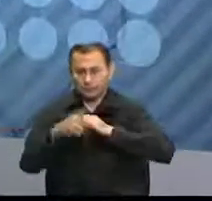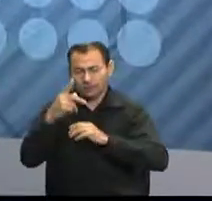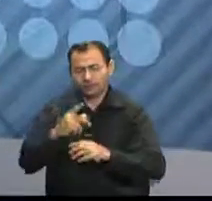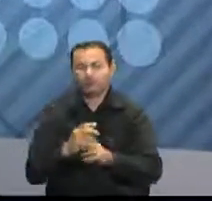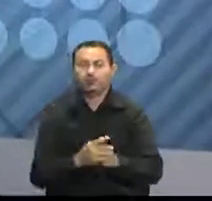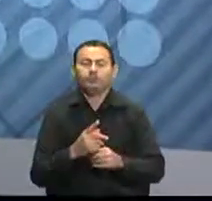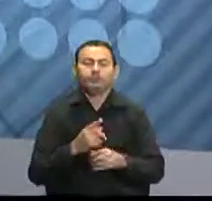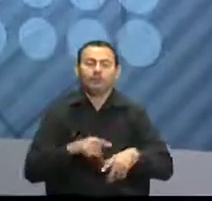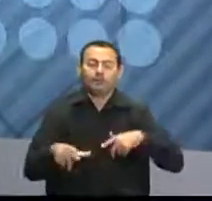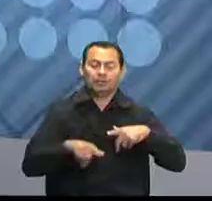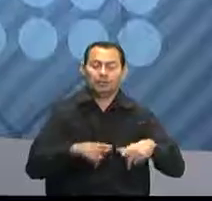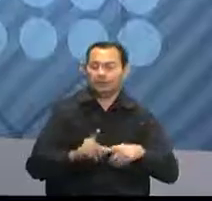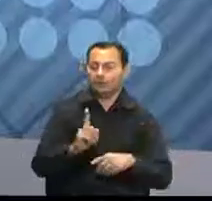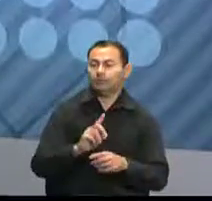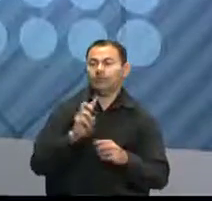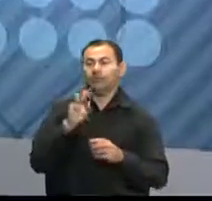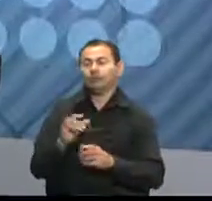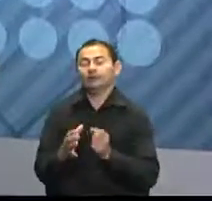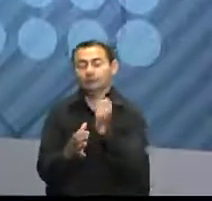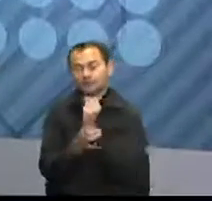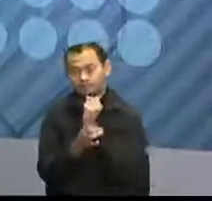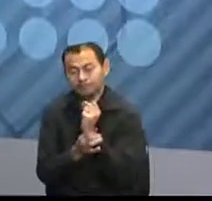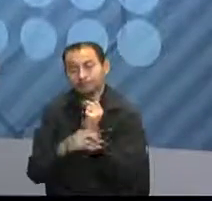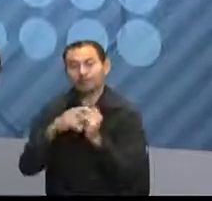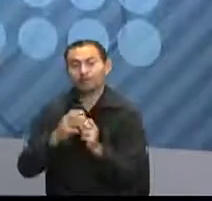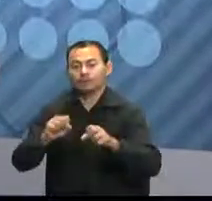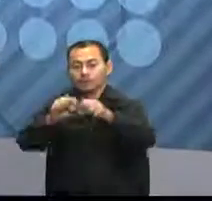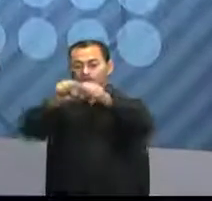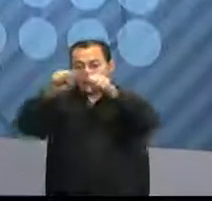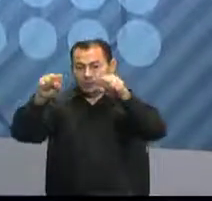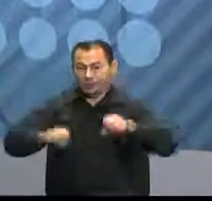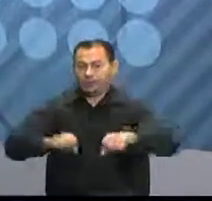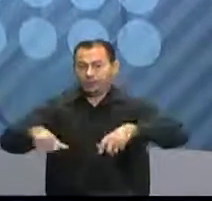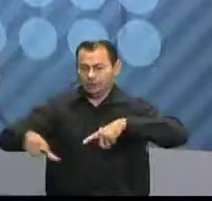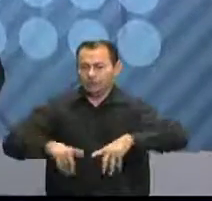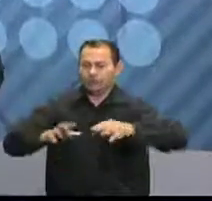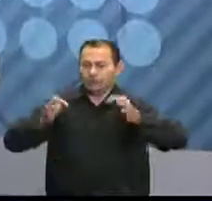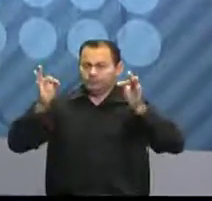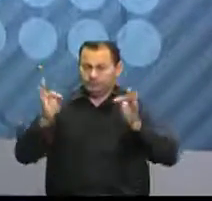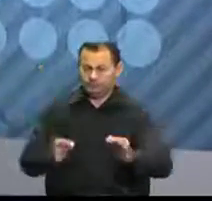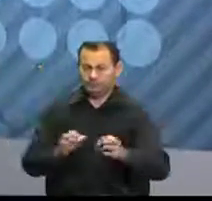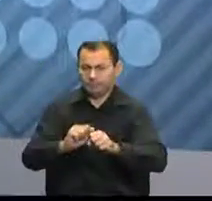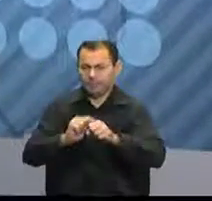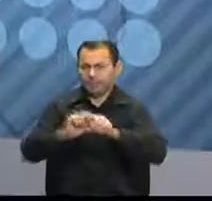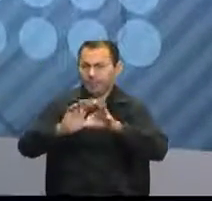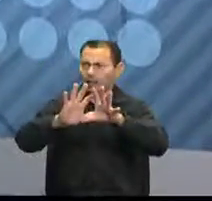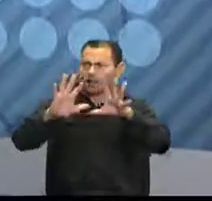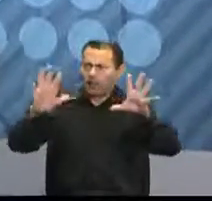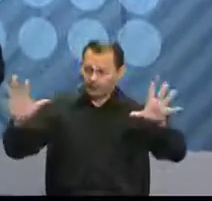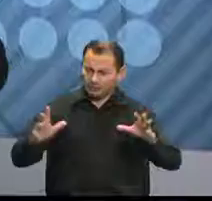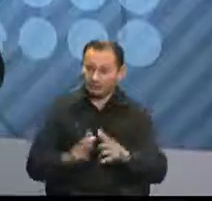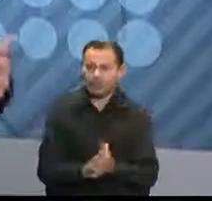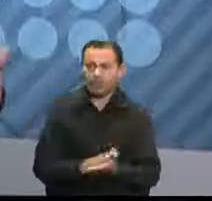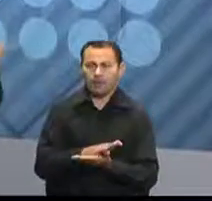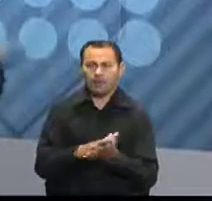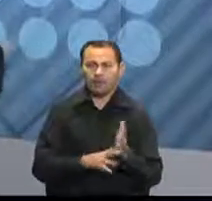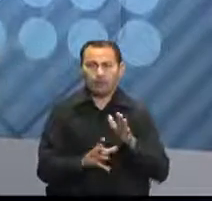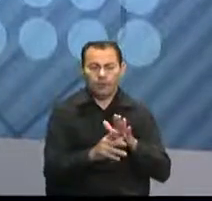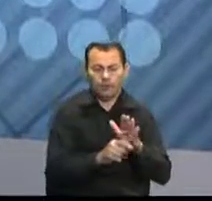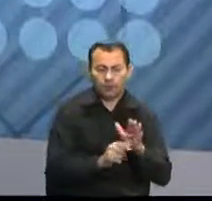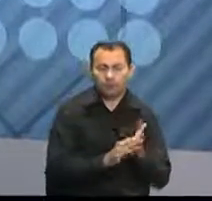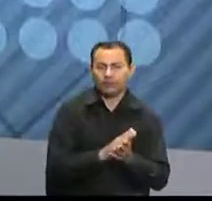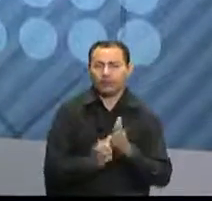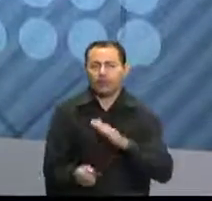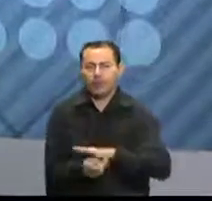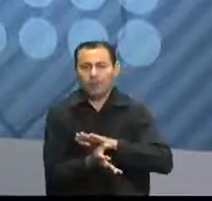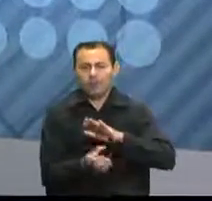seus portfólios não ela vai assegurar que o sistema funciona de maneira eficiente clara sem fraudes em